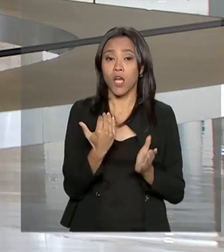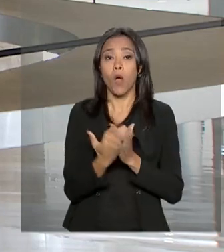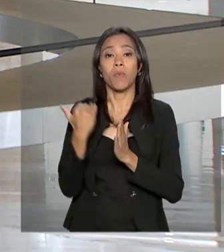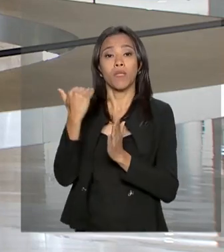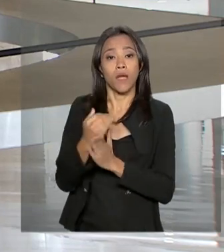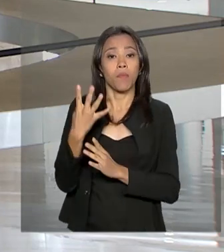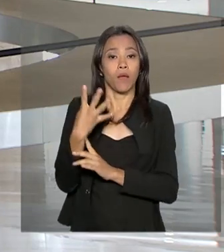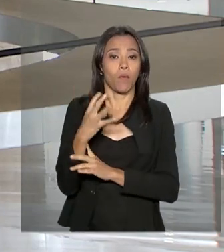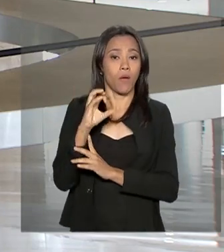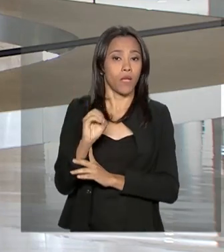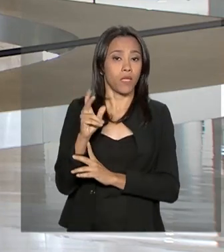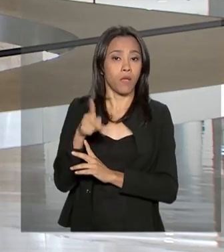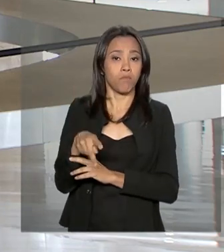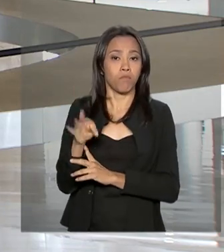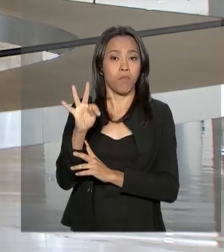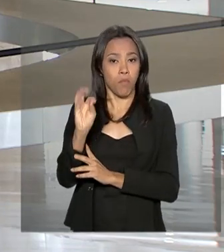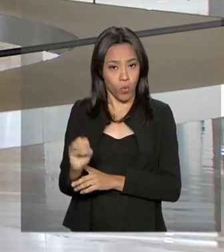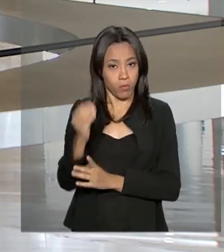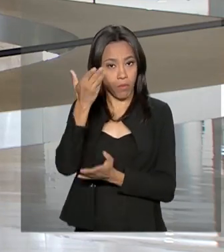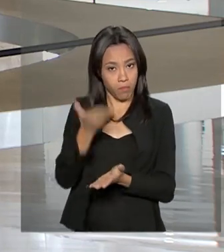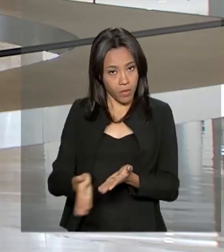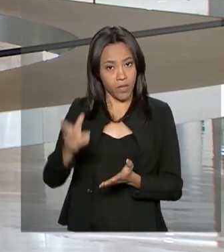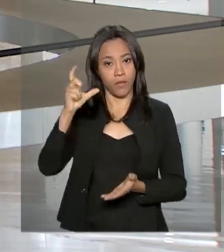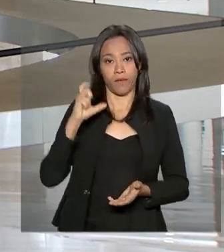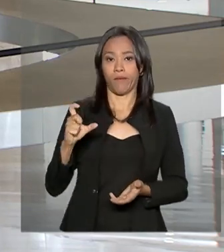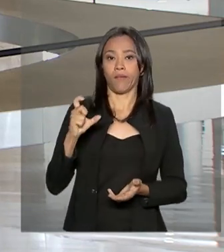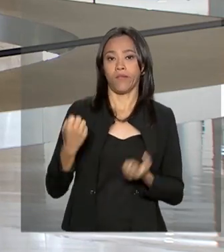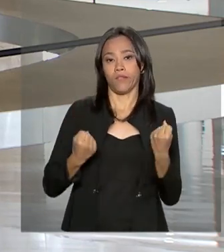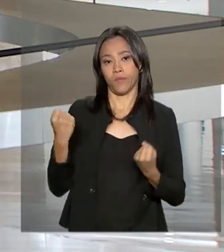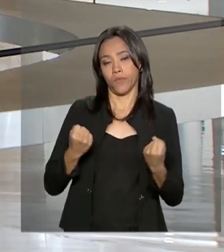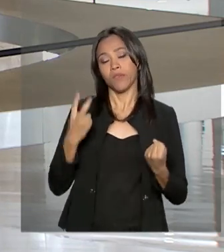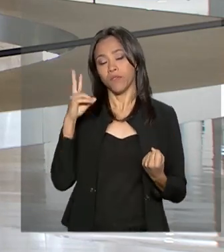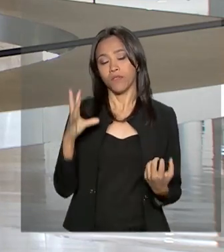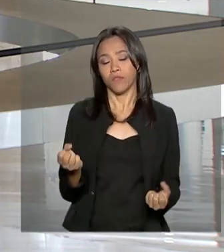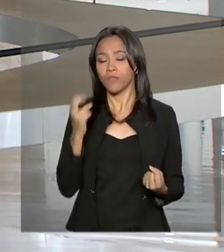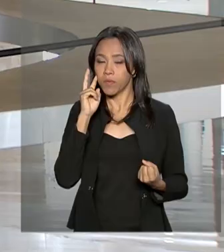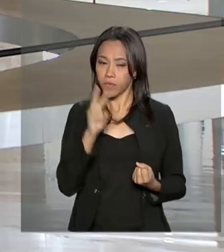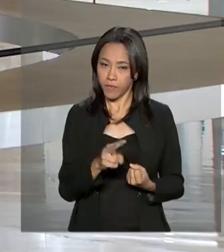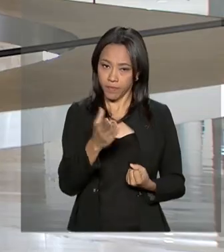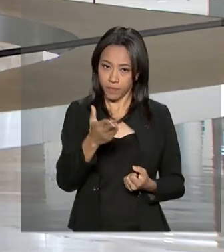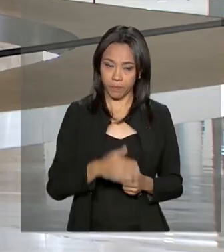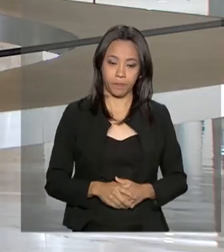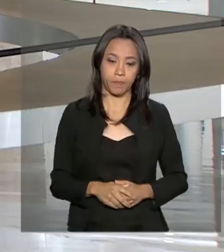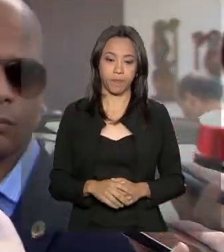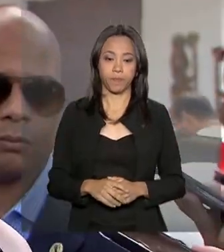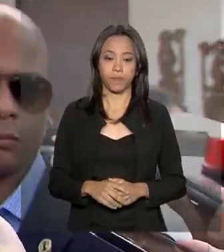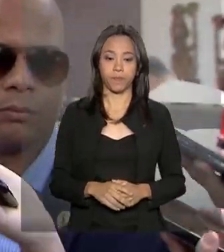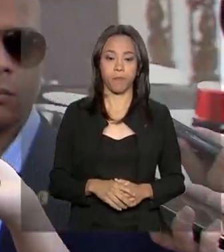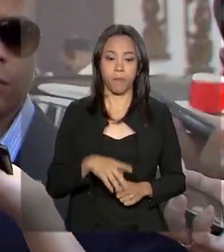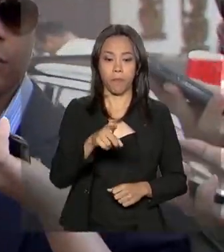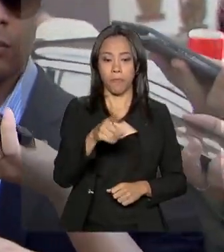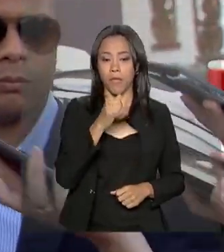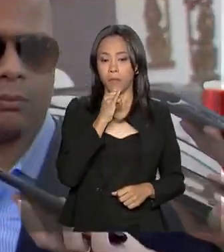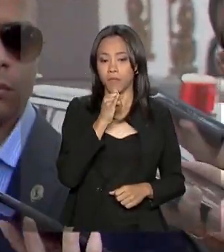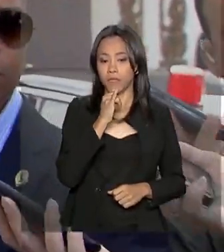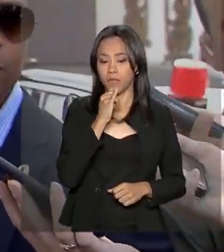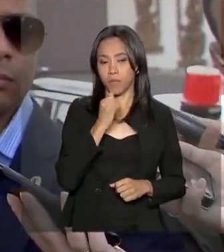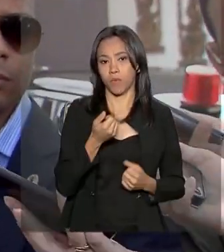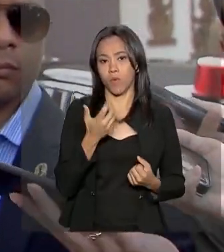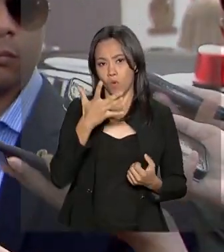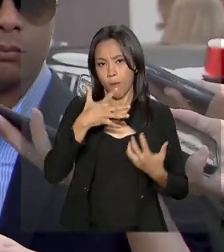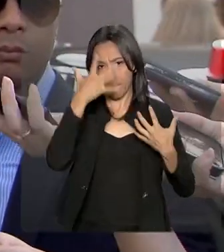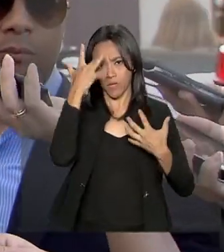o limite para o motorista perder a CNH. Vamos ouvir o que disse o presidente. Você pega para o Rio Santos, um